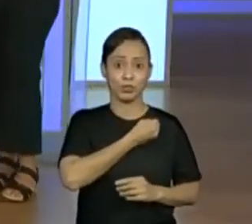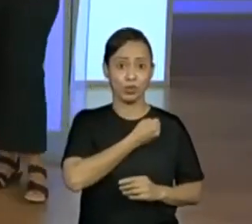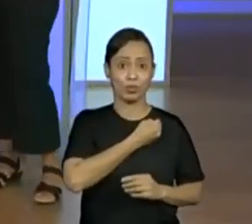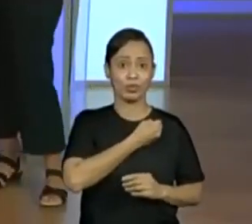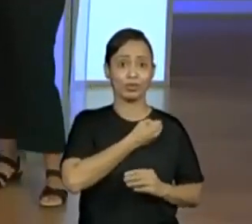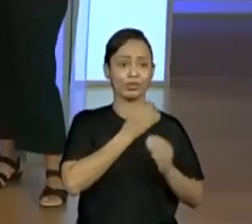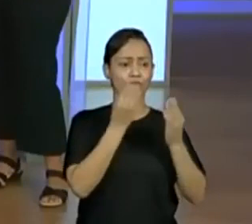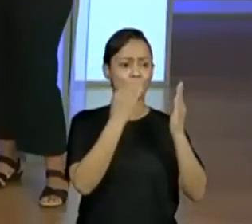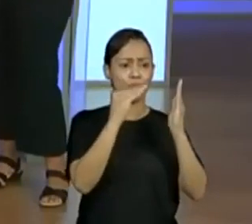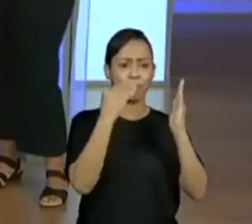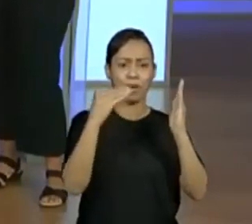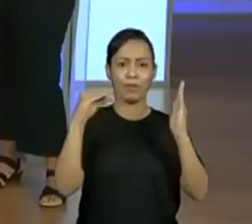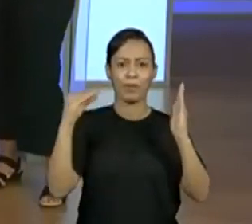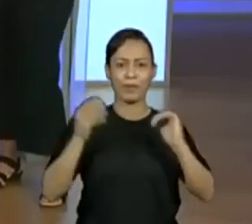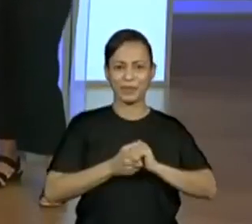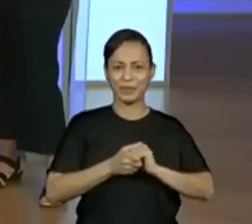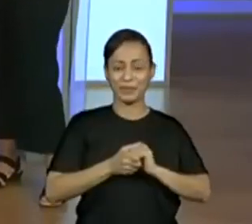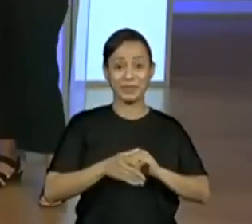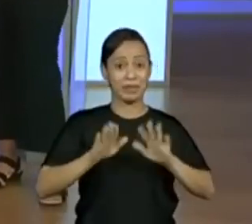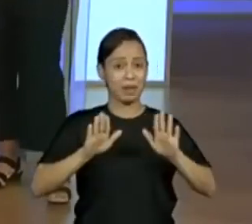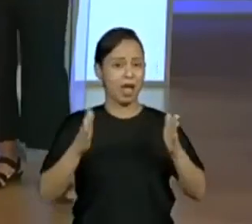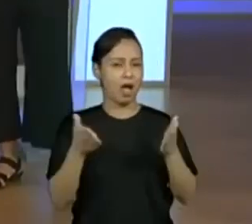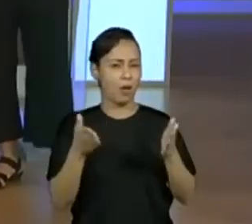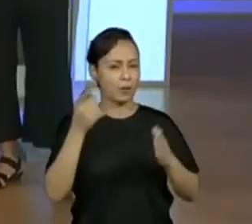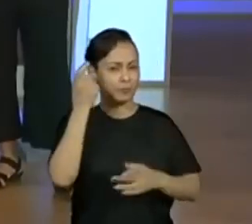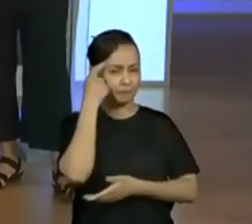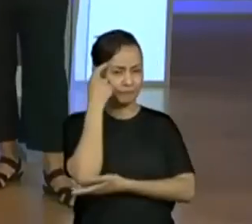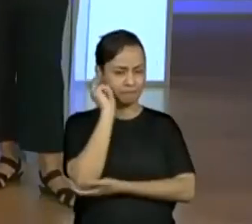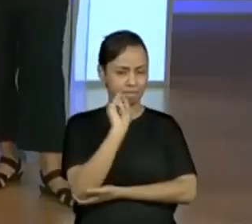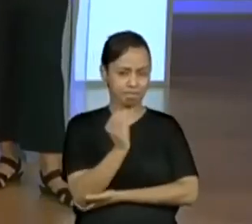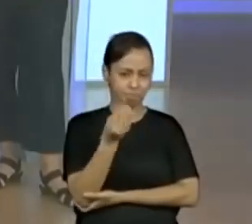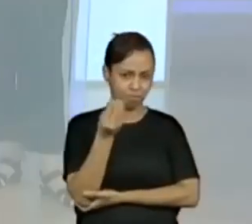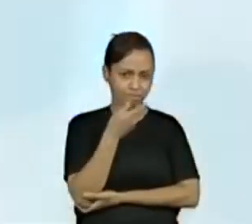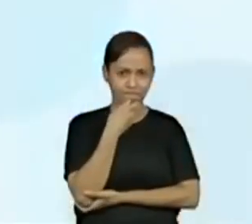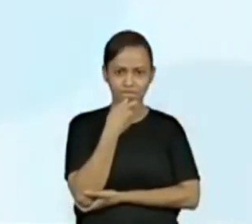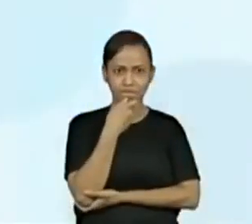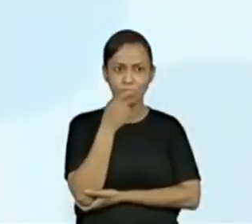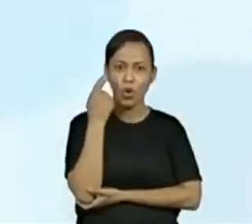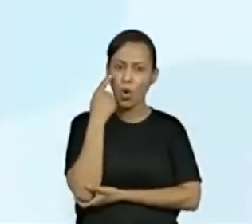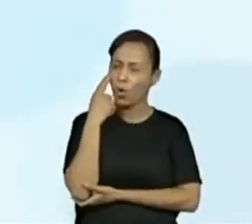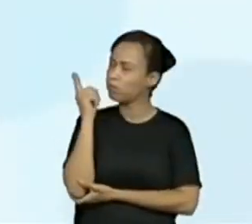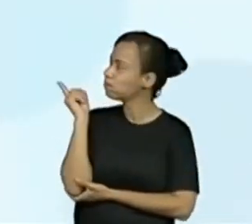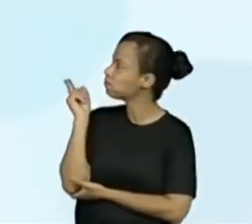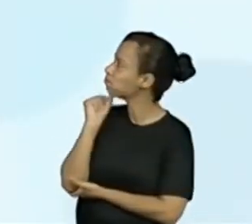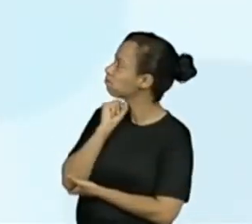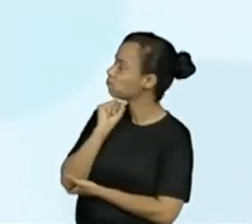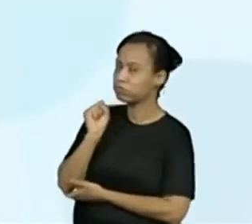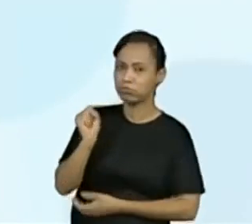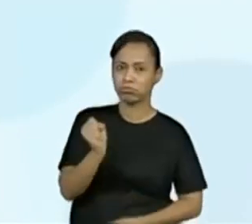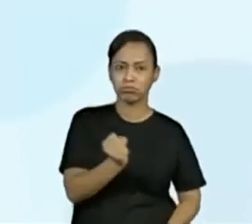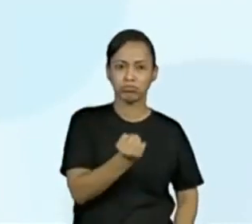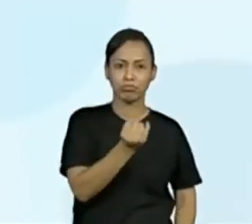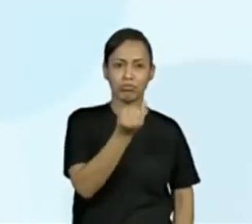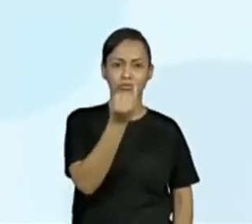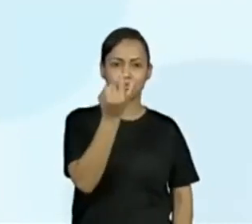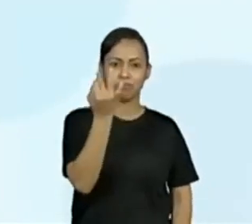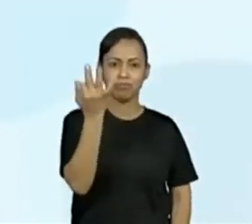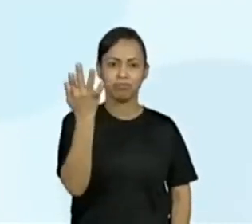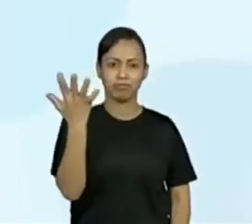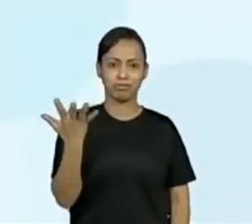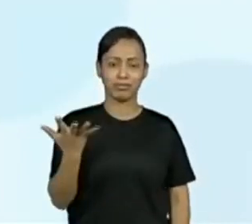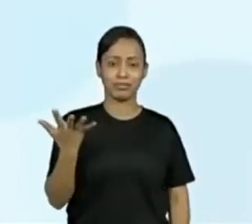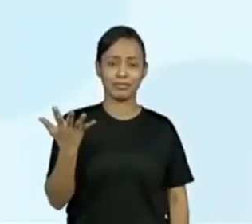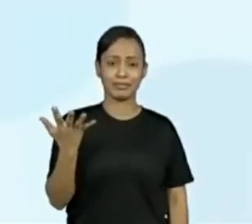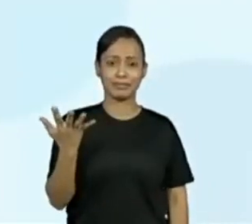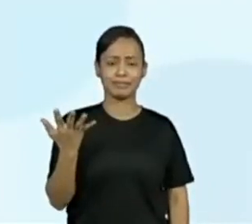dos números. Isso, vamos começar refletindo aí um pouquinho? Olha só, temos ali alguns números. Ao observar essa